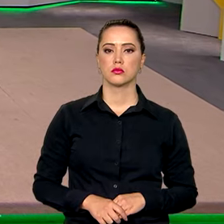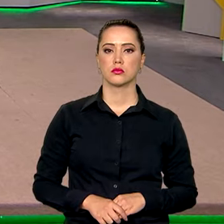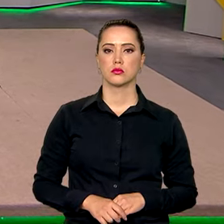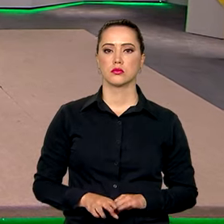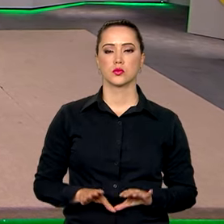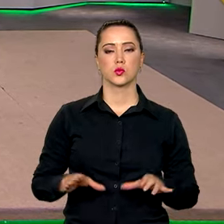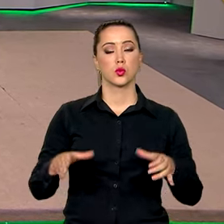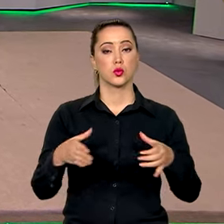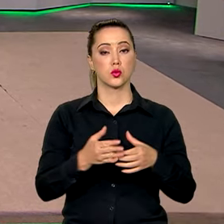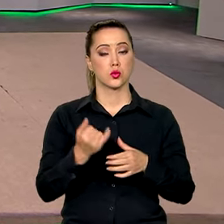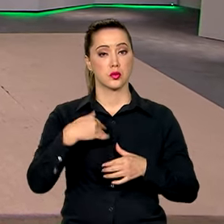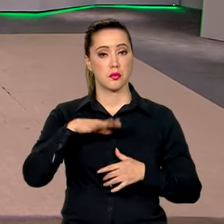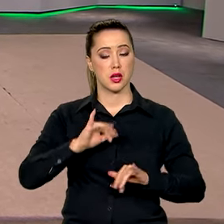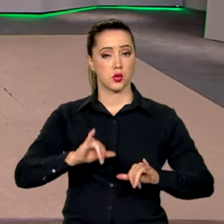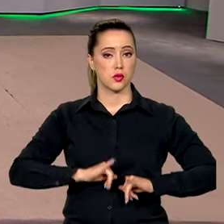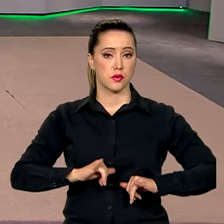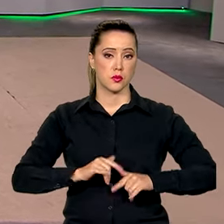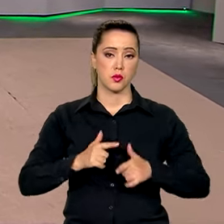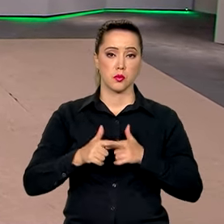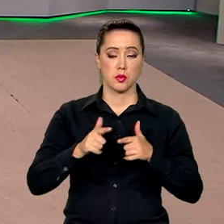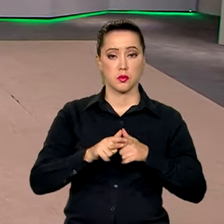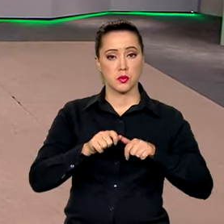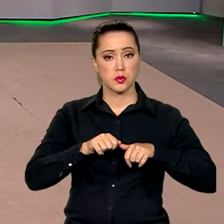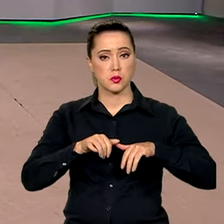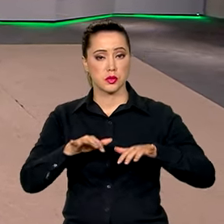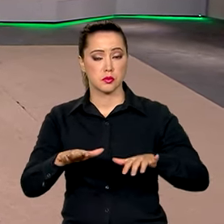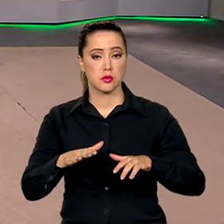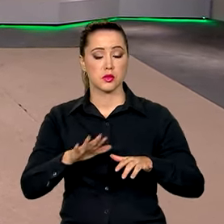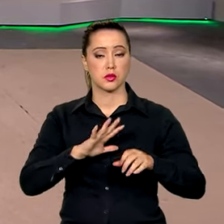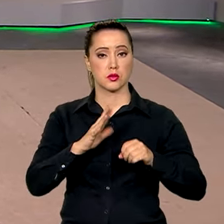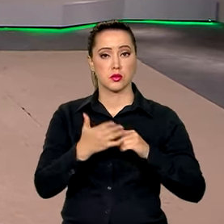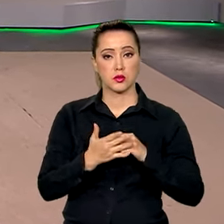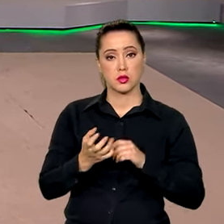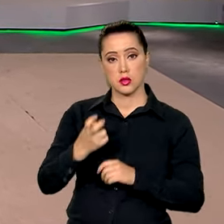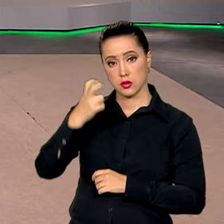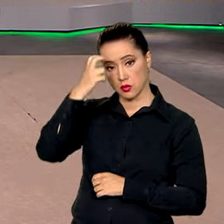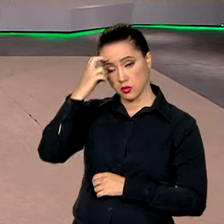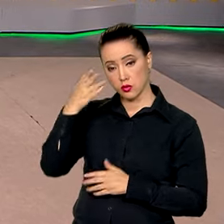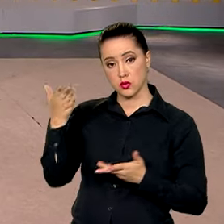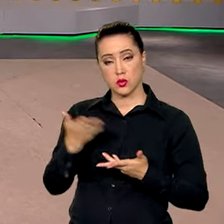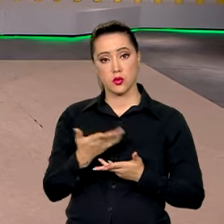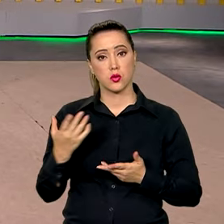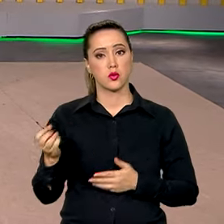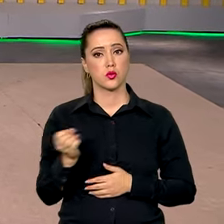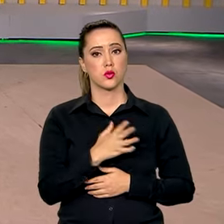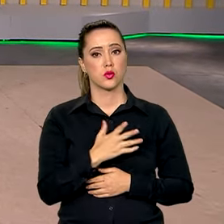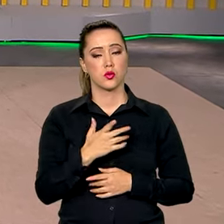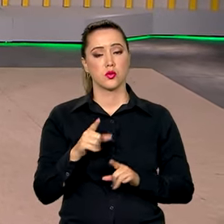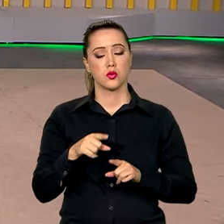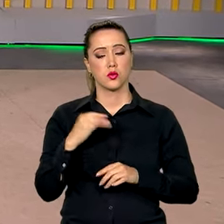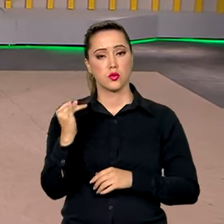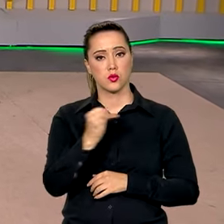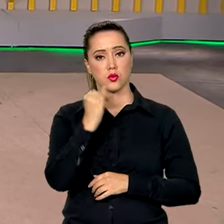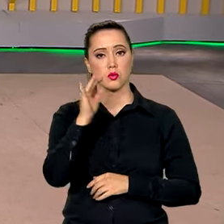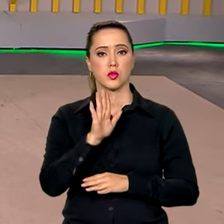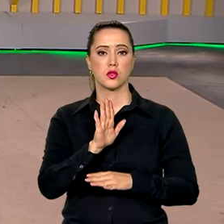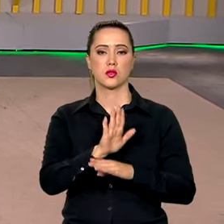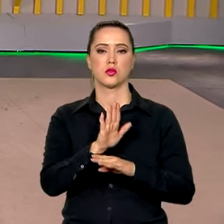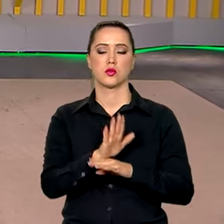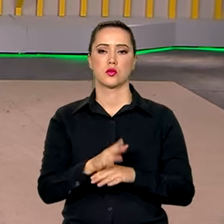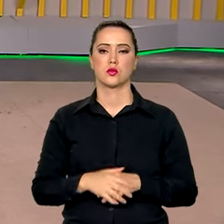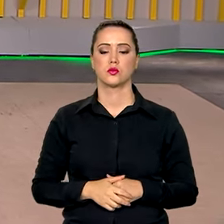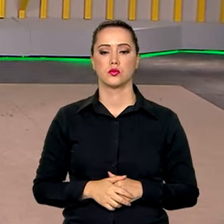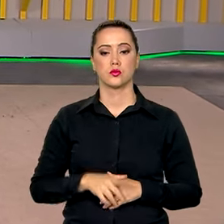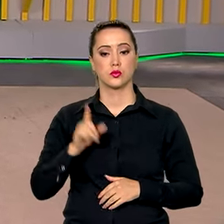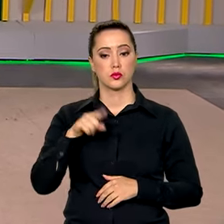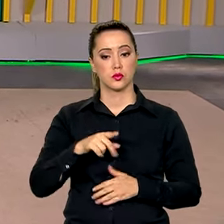Um dos setores mais afetados pela pandemia da Covid-19, a cultura, ganhou hoje um importante reforço, Carol.